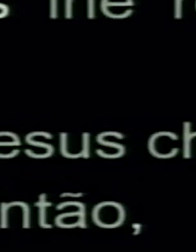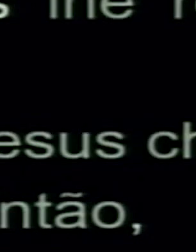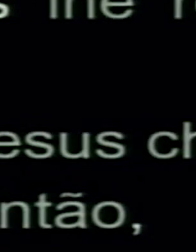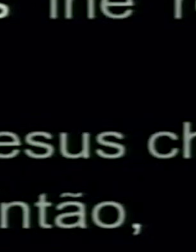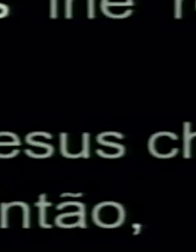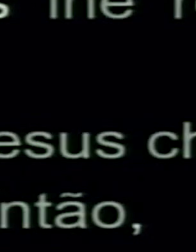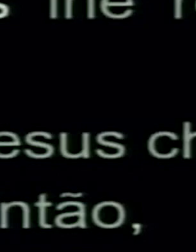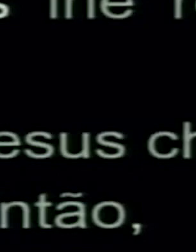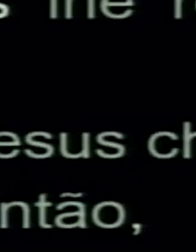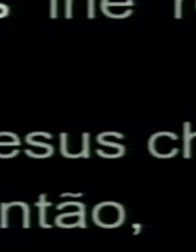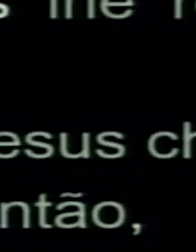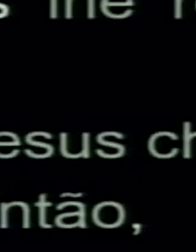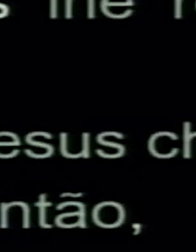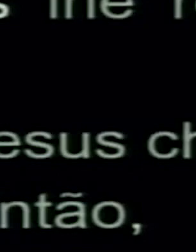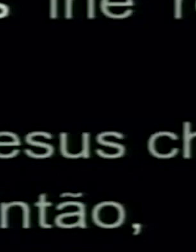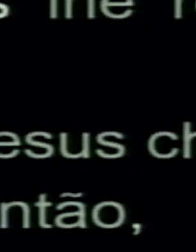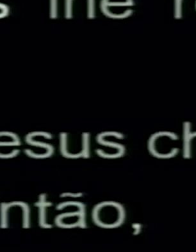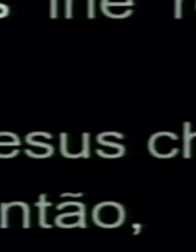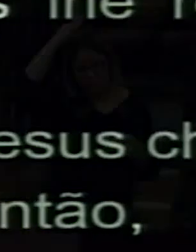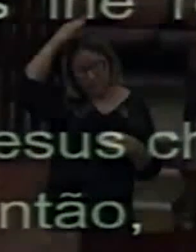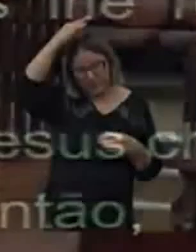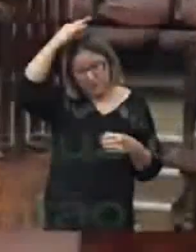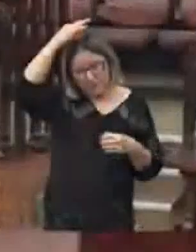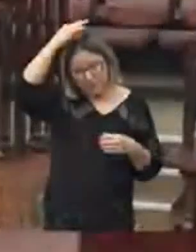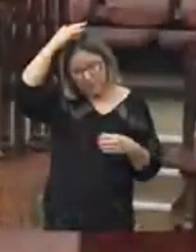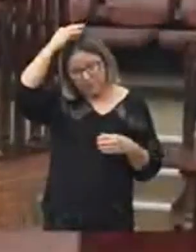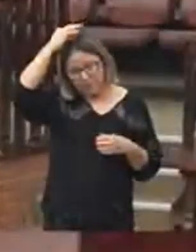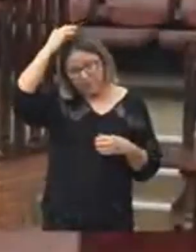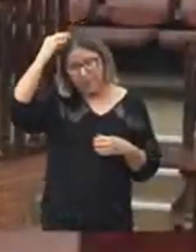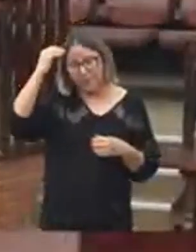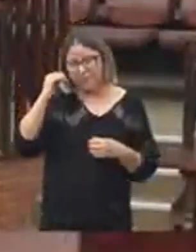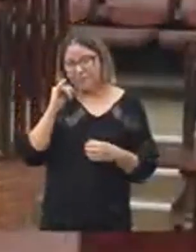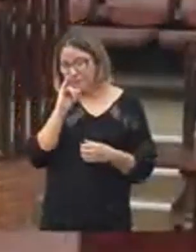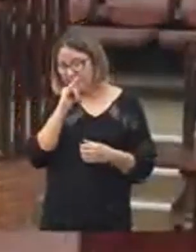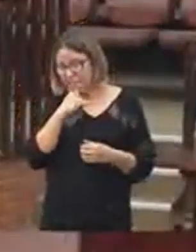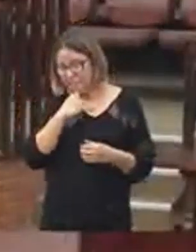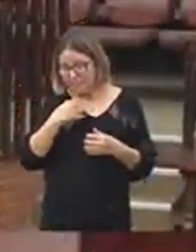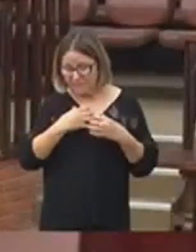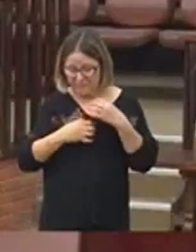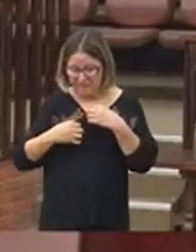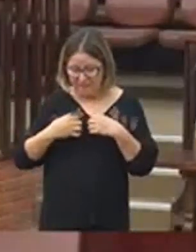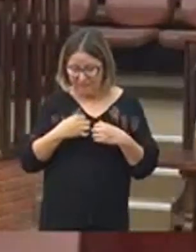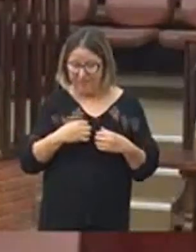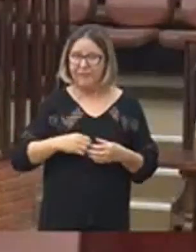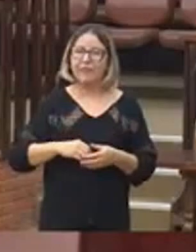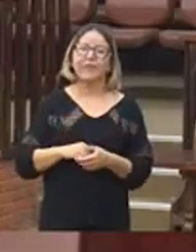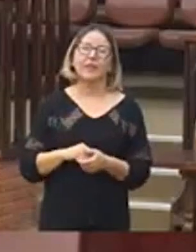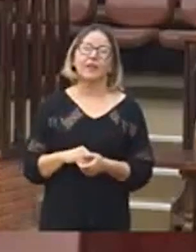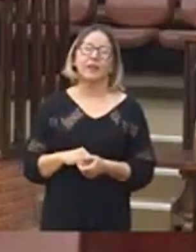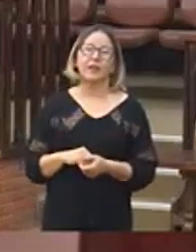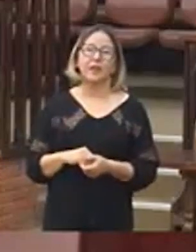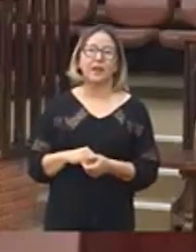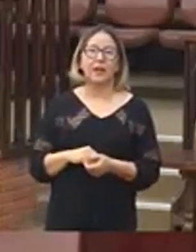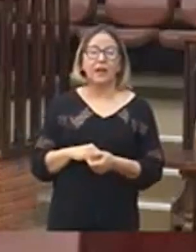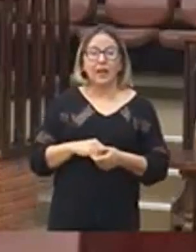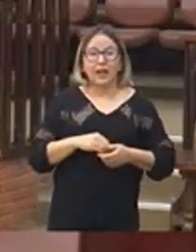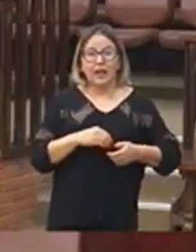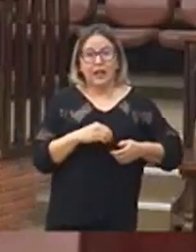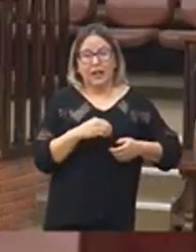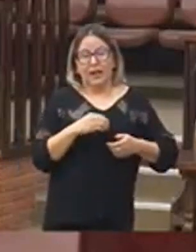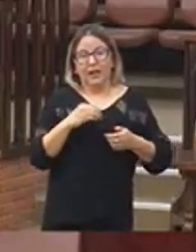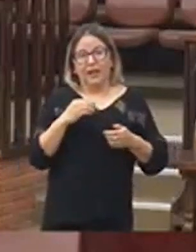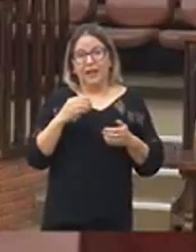comoveu-se. Aqui eles acham que Jesus chorou porque viu Maria e os judeus